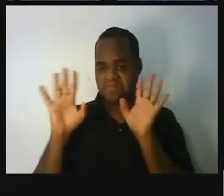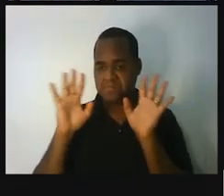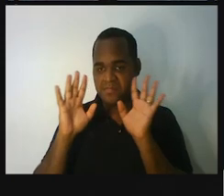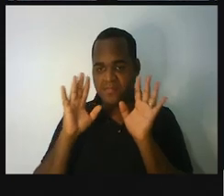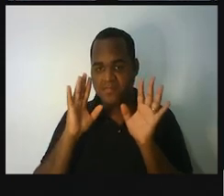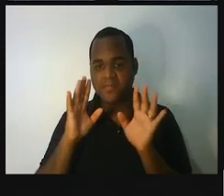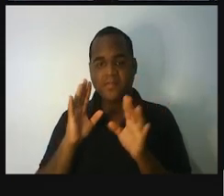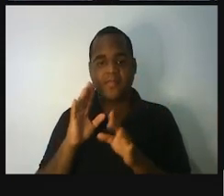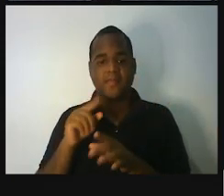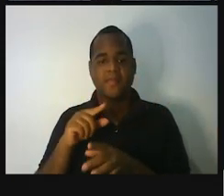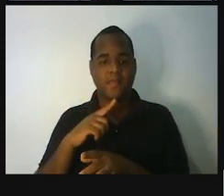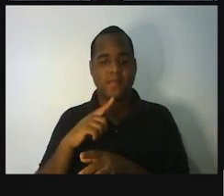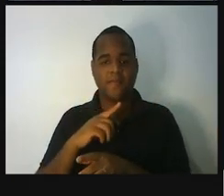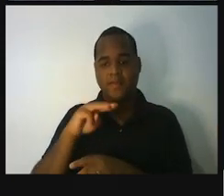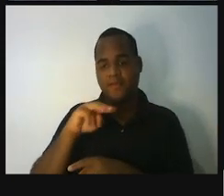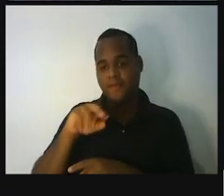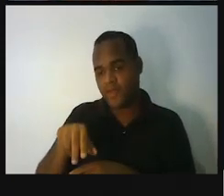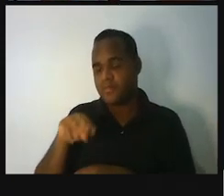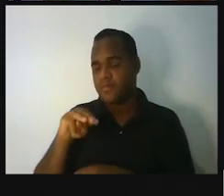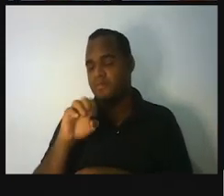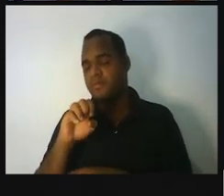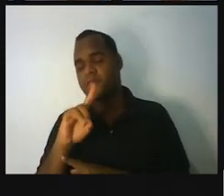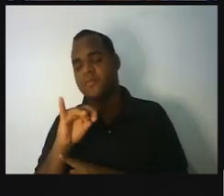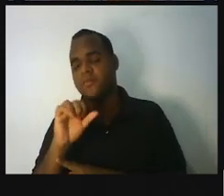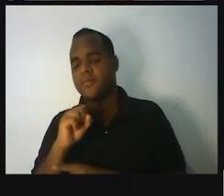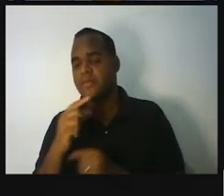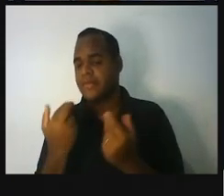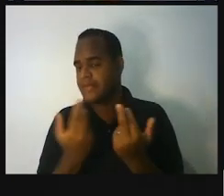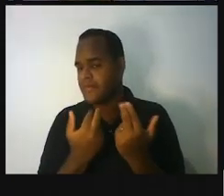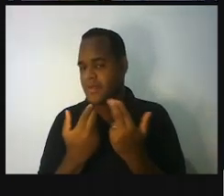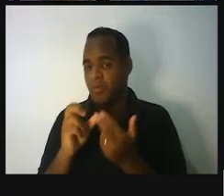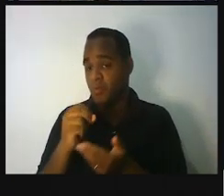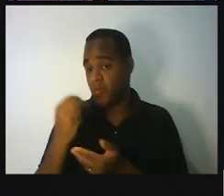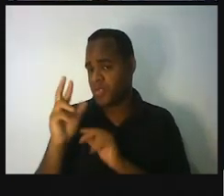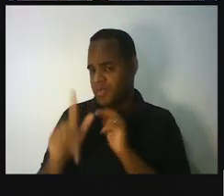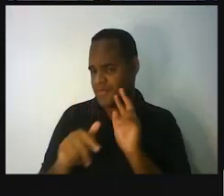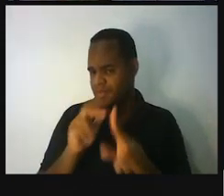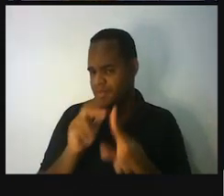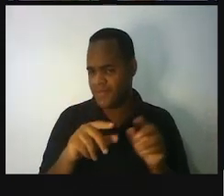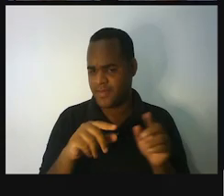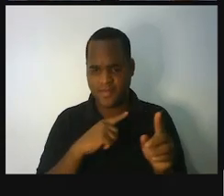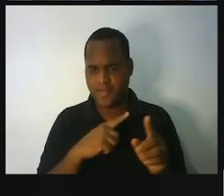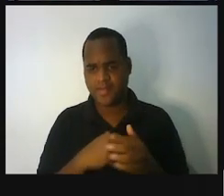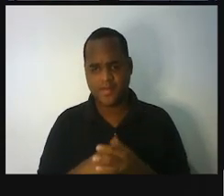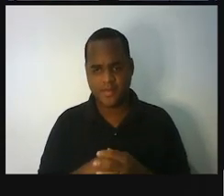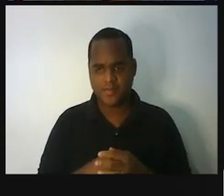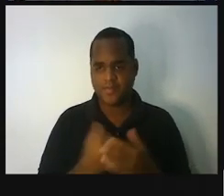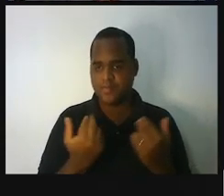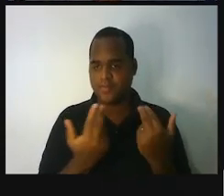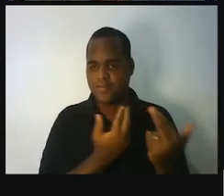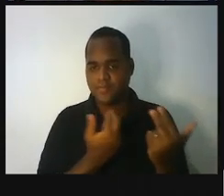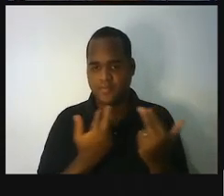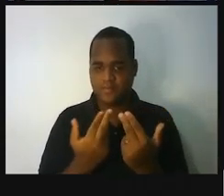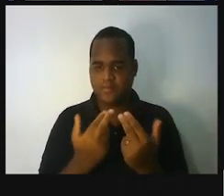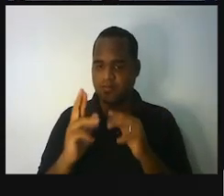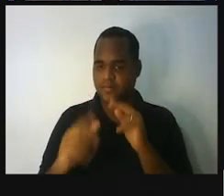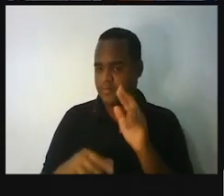Essas unidades de medidas são iguais ou diferentes? Todas são iguais? Todas